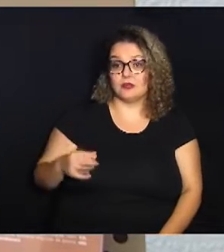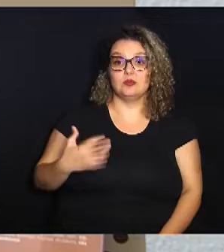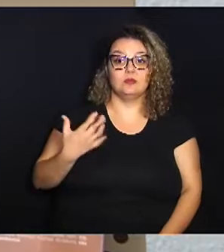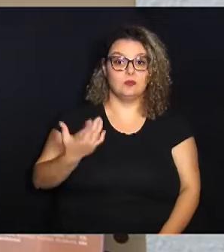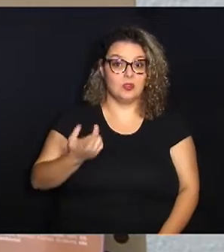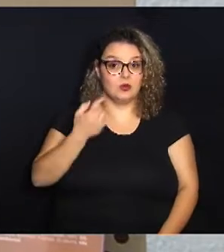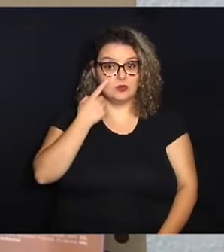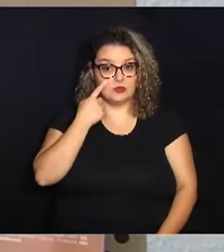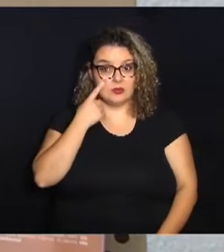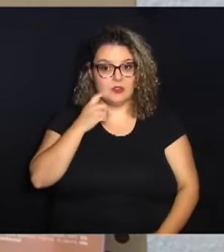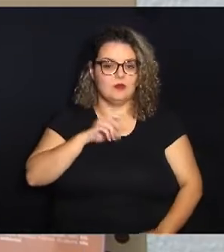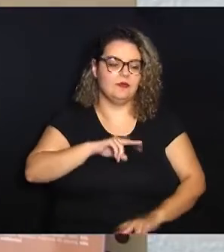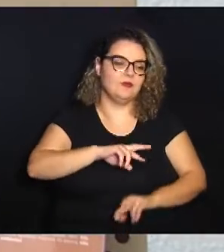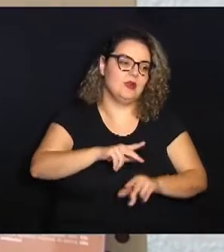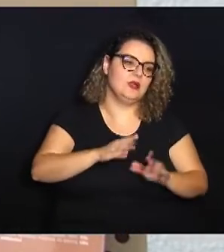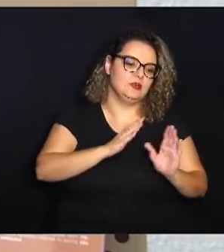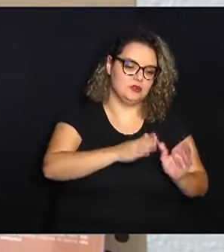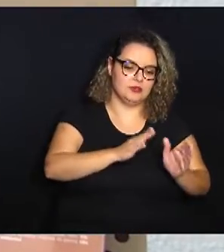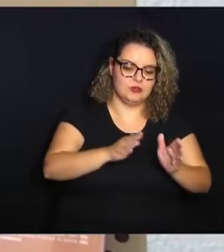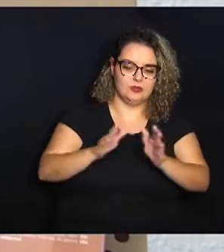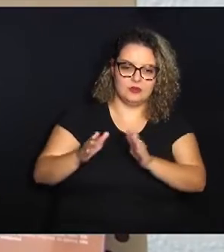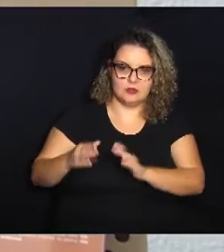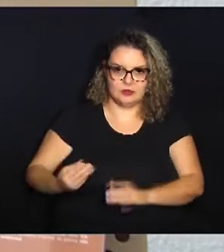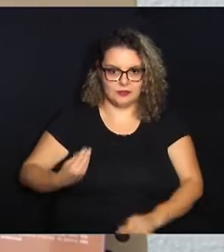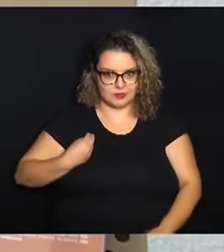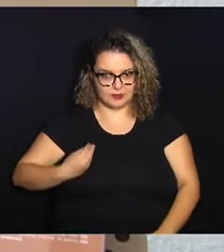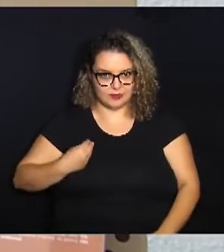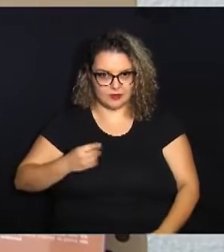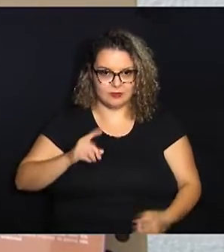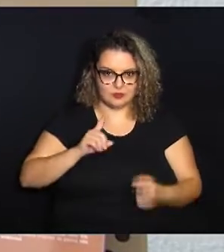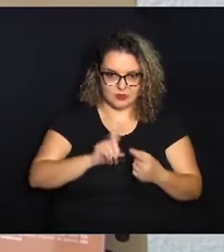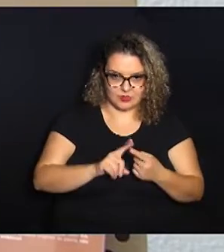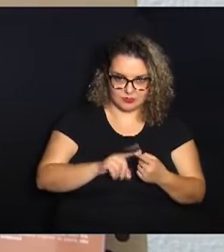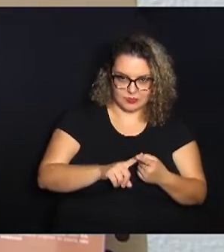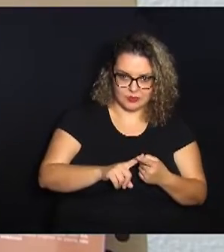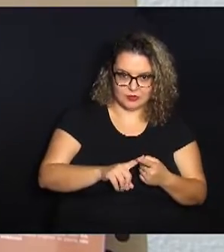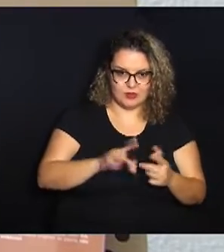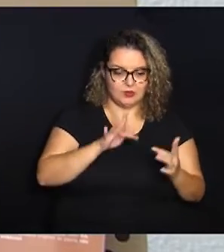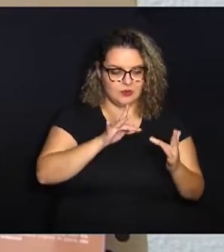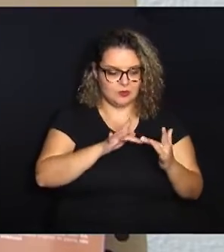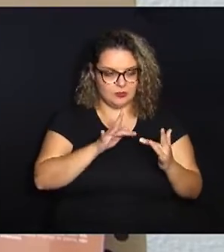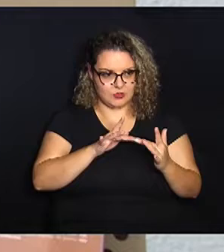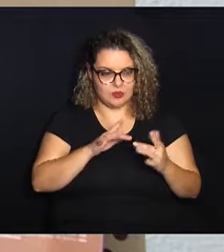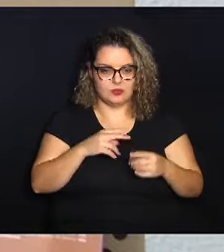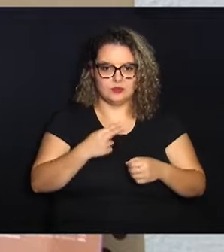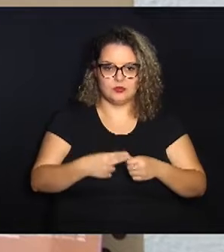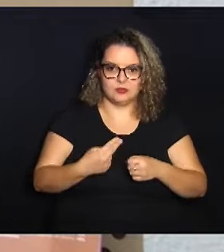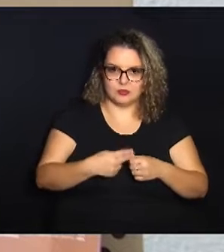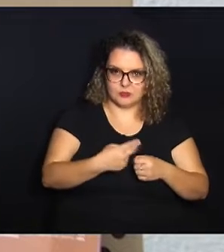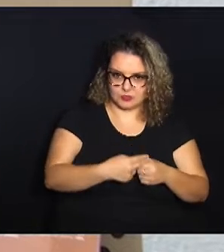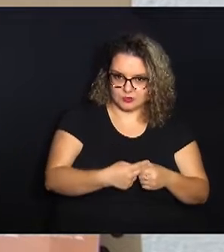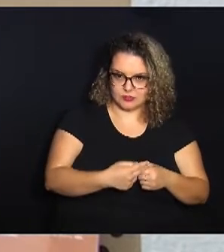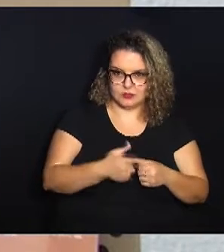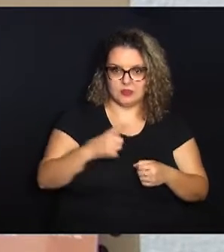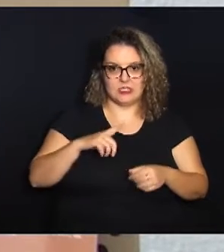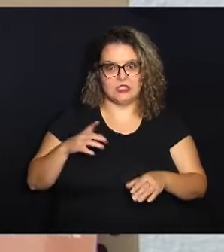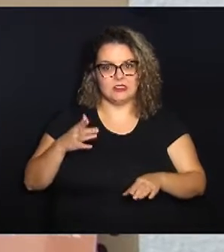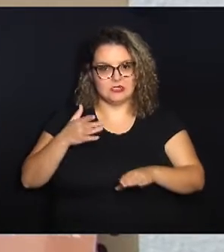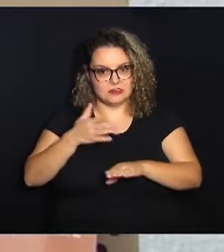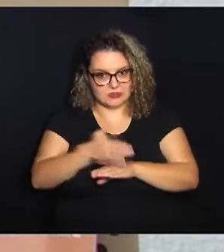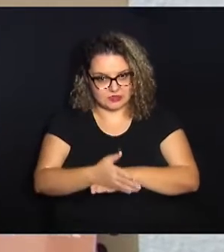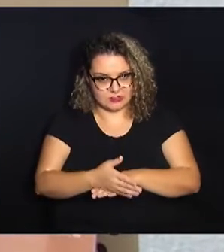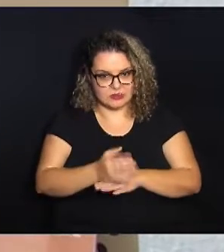passamos por várias etapas. Primeiro nós tivemos um contato com a Unicamp para ter acesso